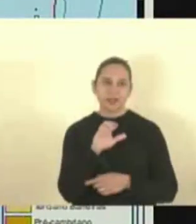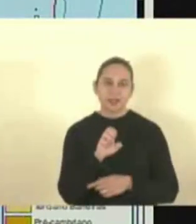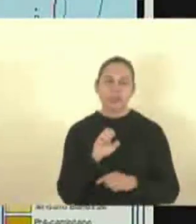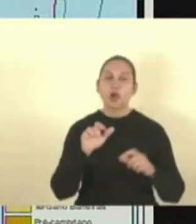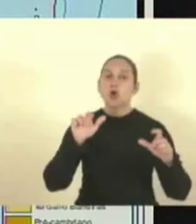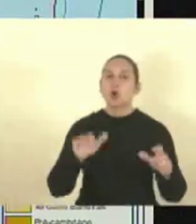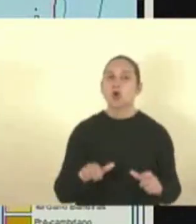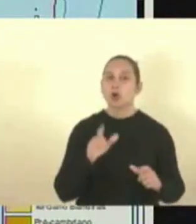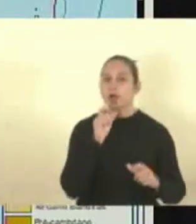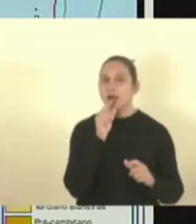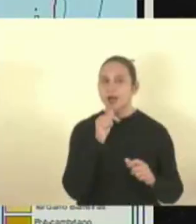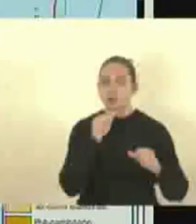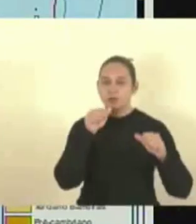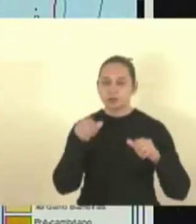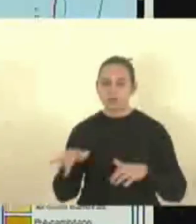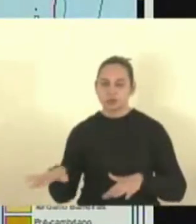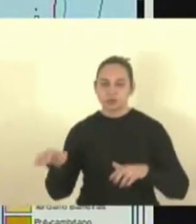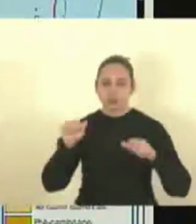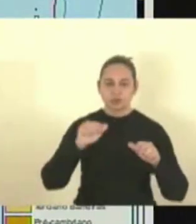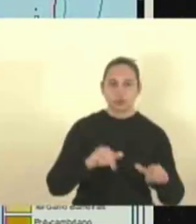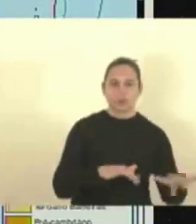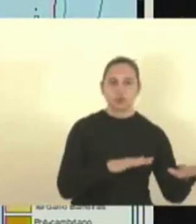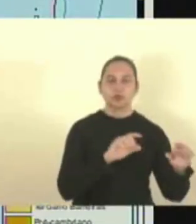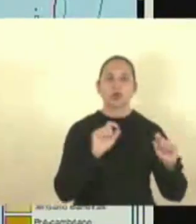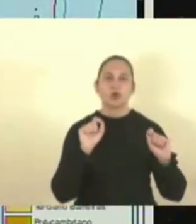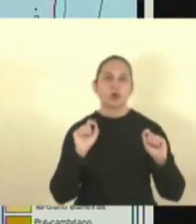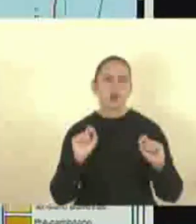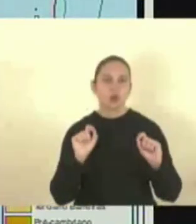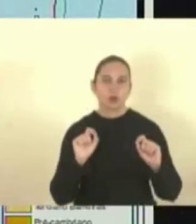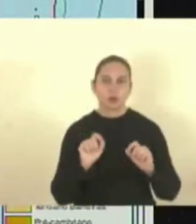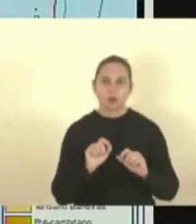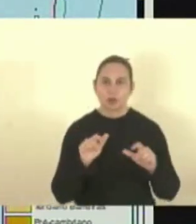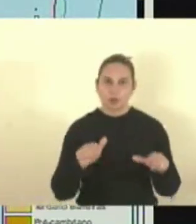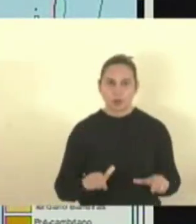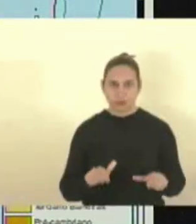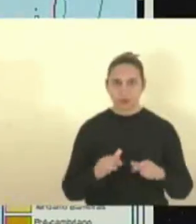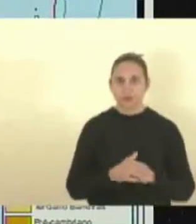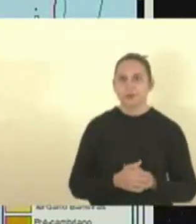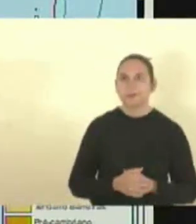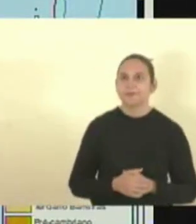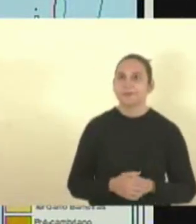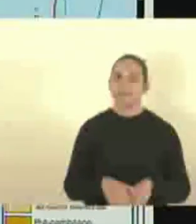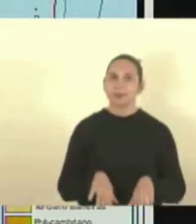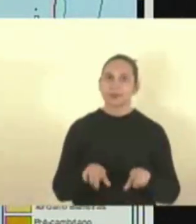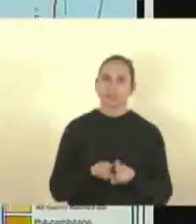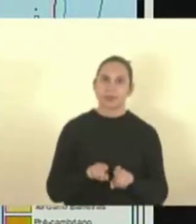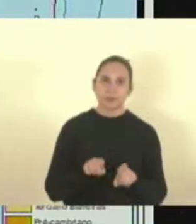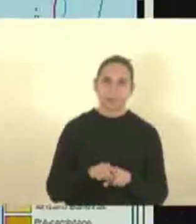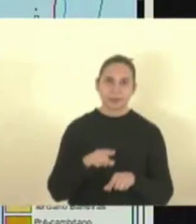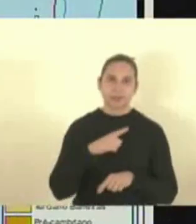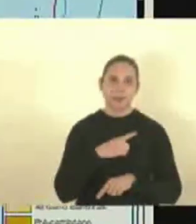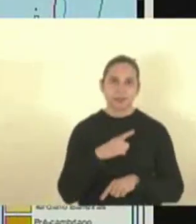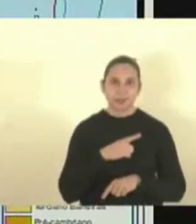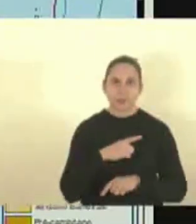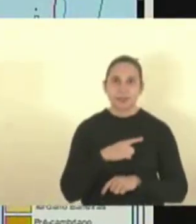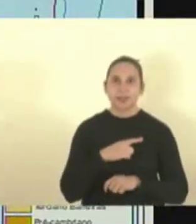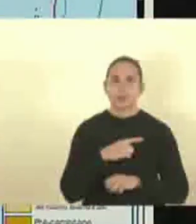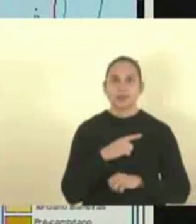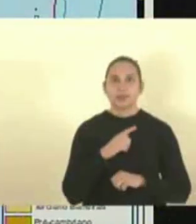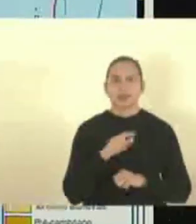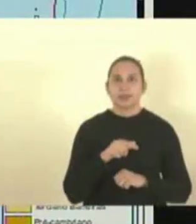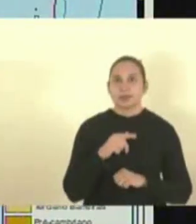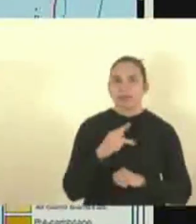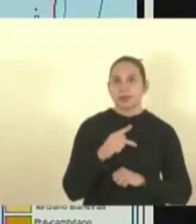escoar, né? A gente tem o quaternário, no caso holocênico, onde está a planície costeira geologicamente